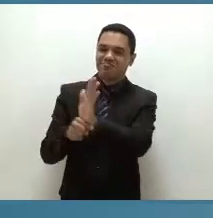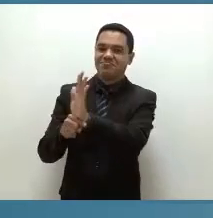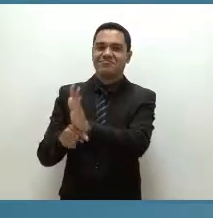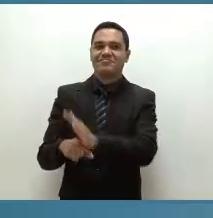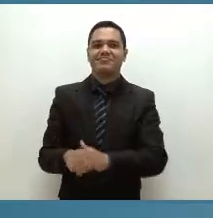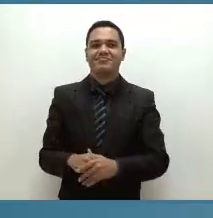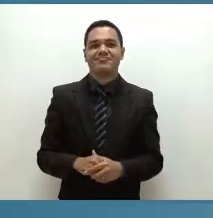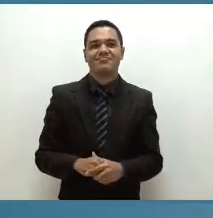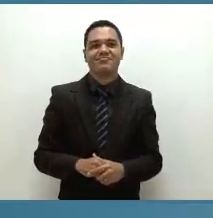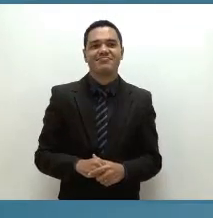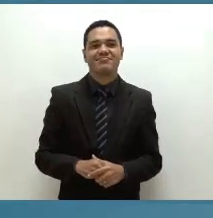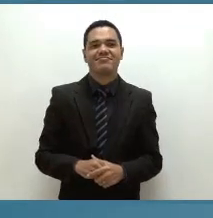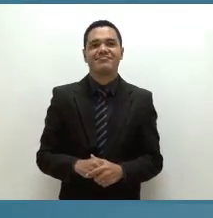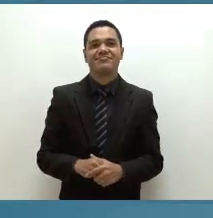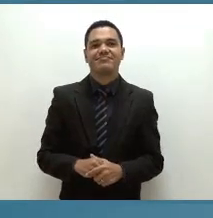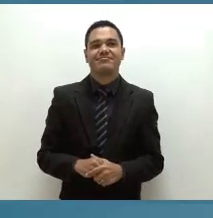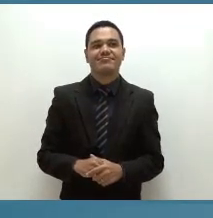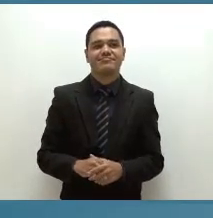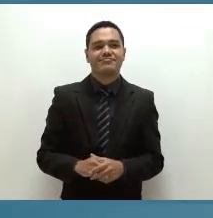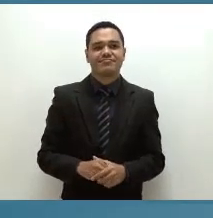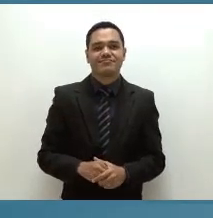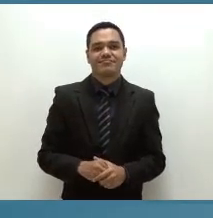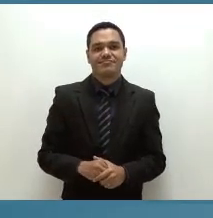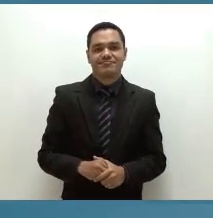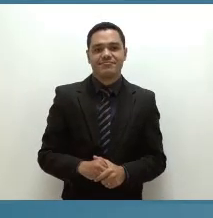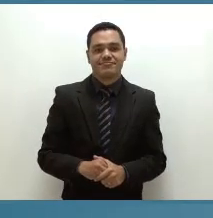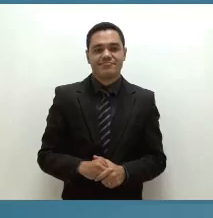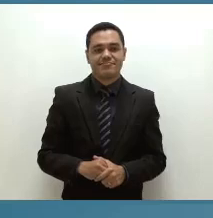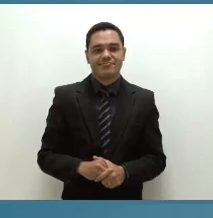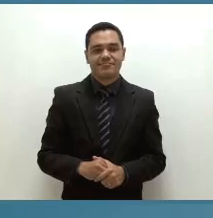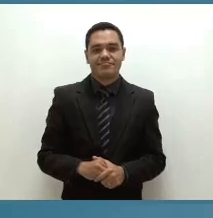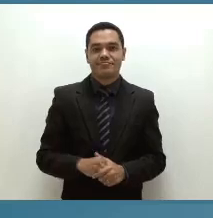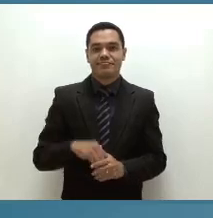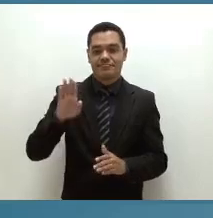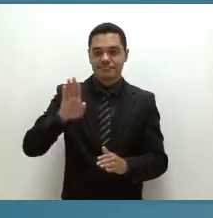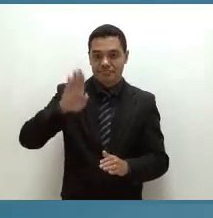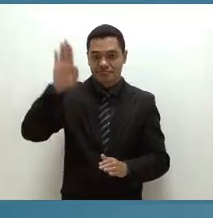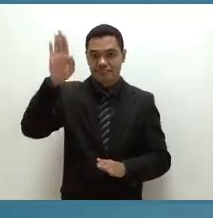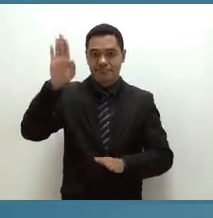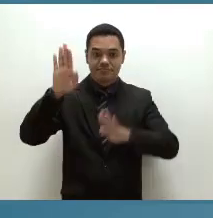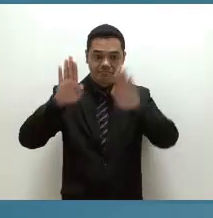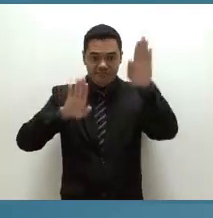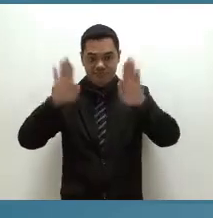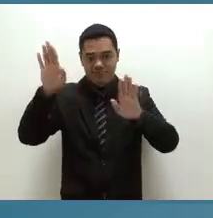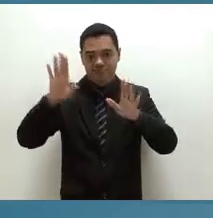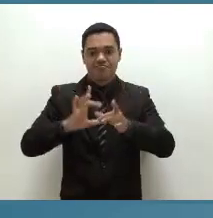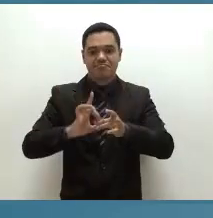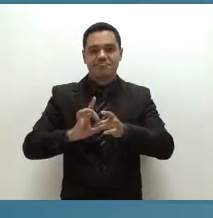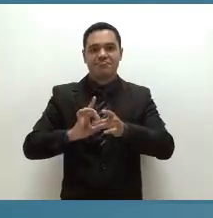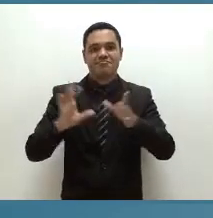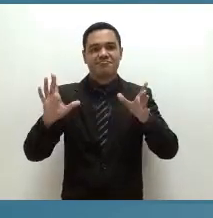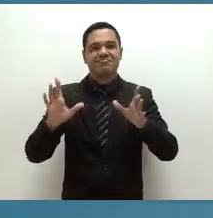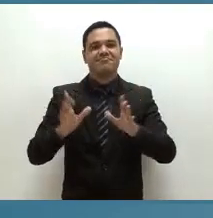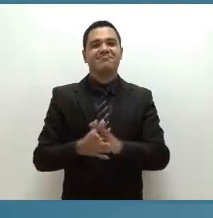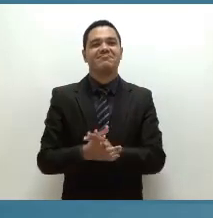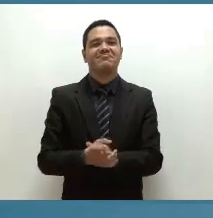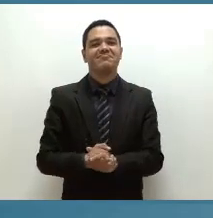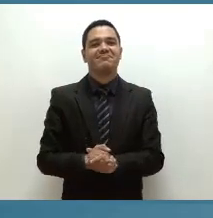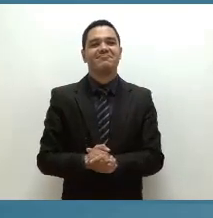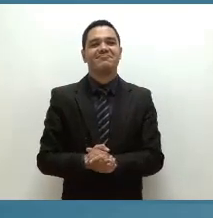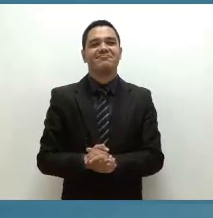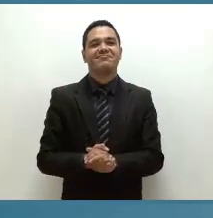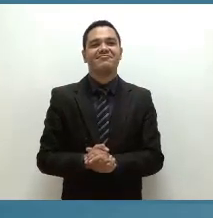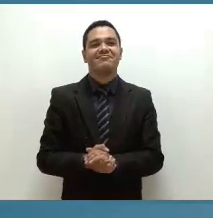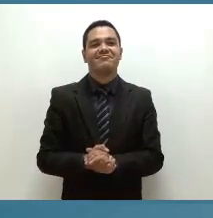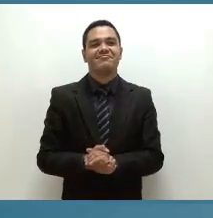obrigada. Obrigada, desembargadora Nádia. Continua franqueada, facultada a palavra. Agora sim, presidente.